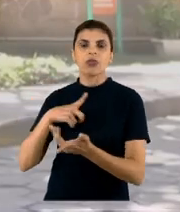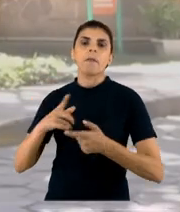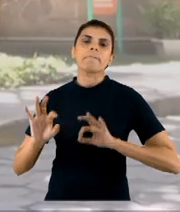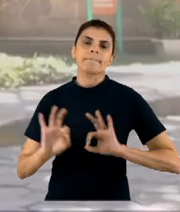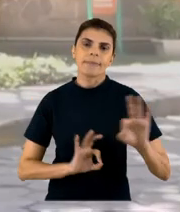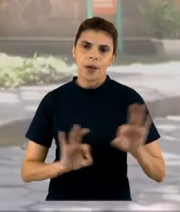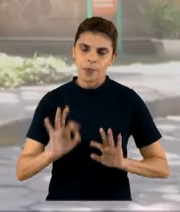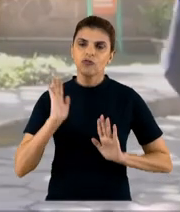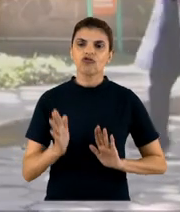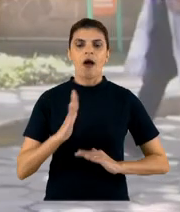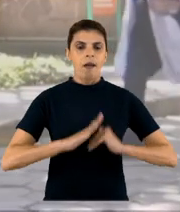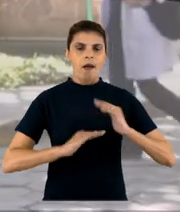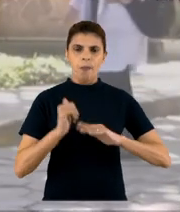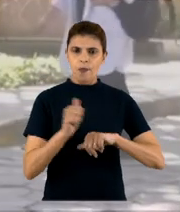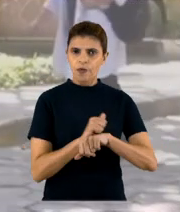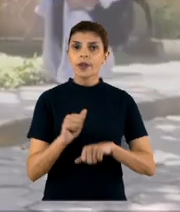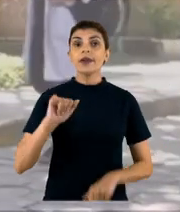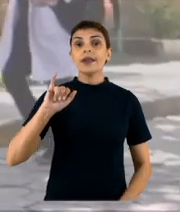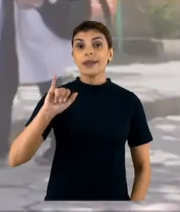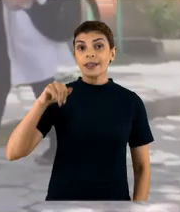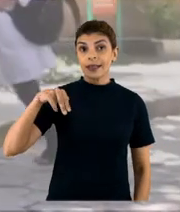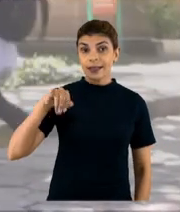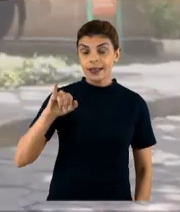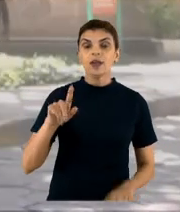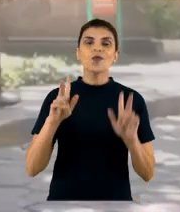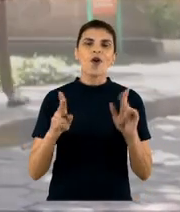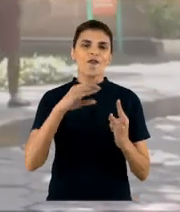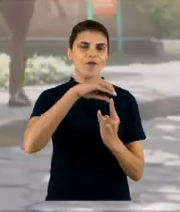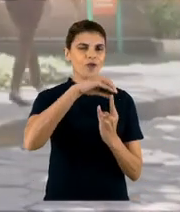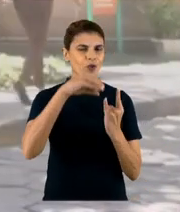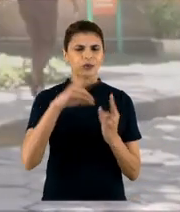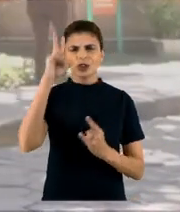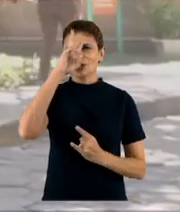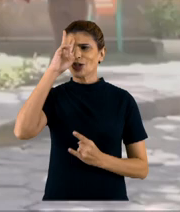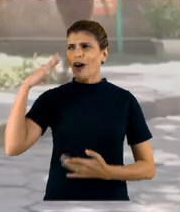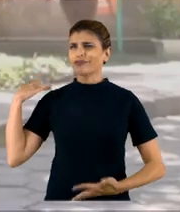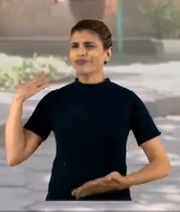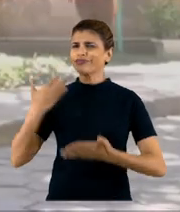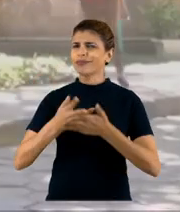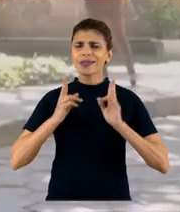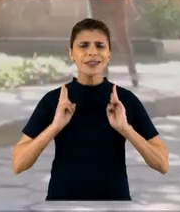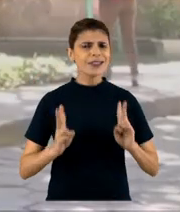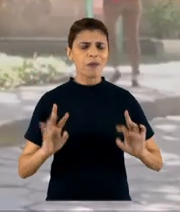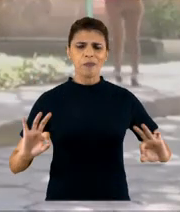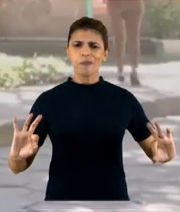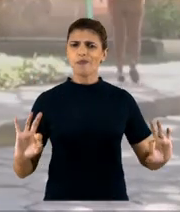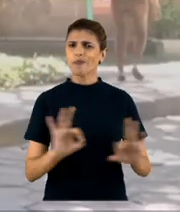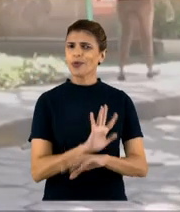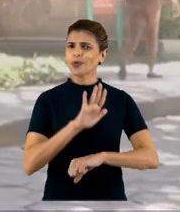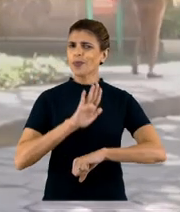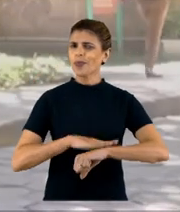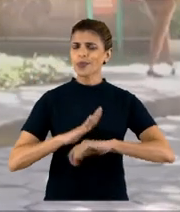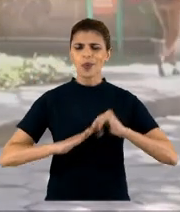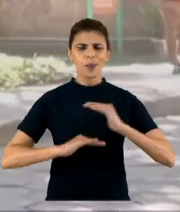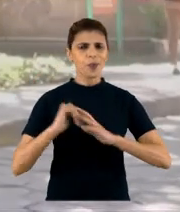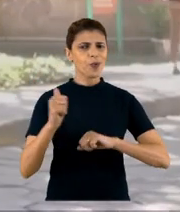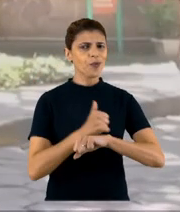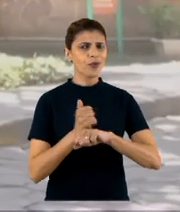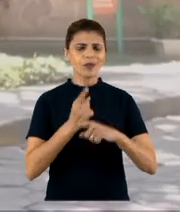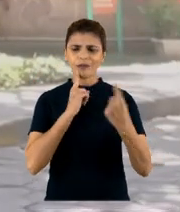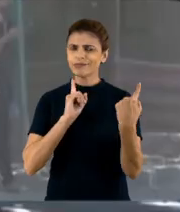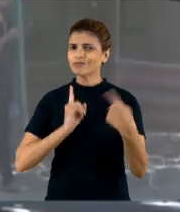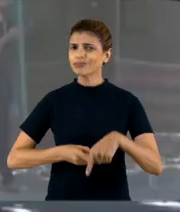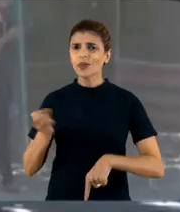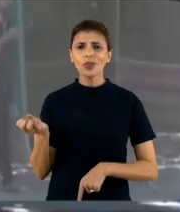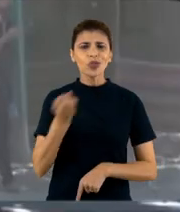preparada para isso. A gente, na verdade, o INE historicamente, assim como a Fiocruz historicamente, sempre se colocou de prontidão nesses